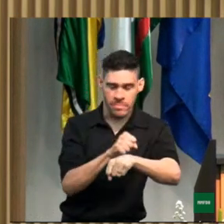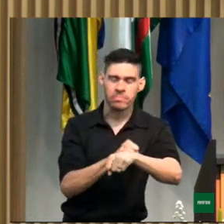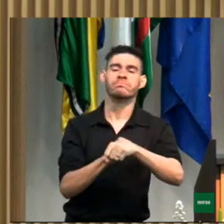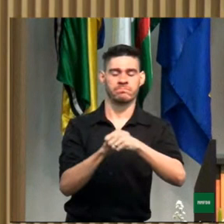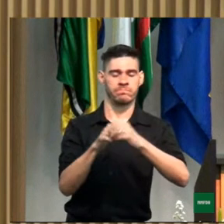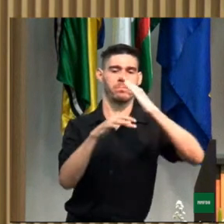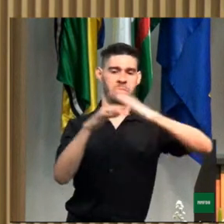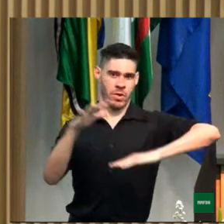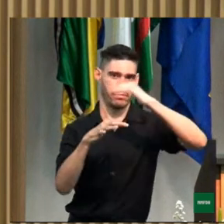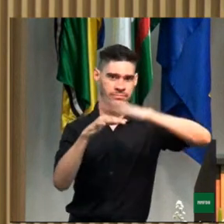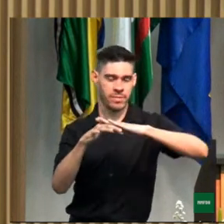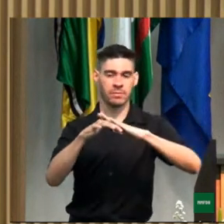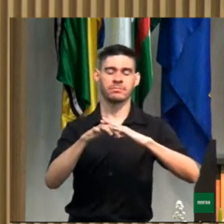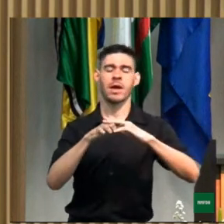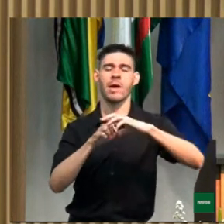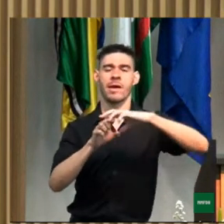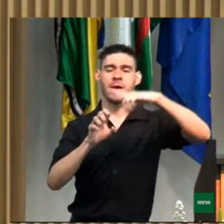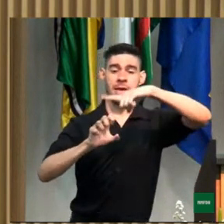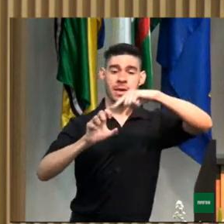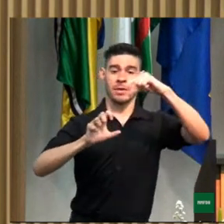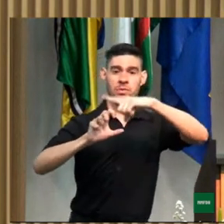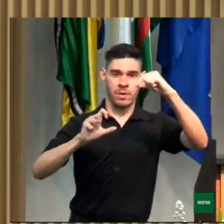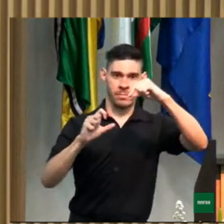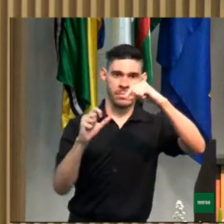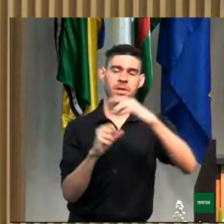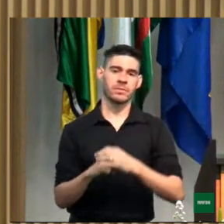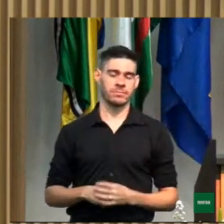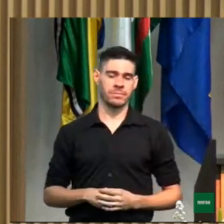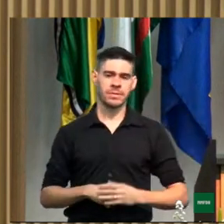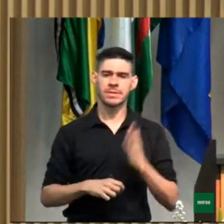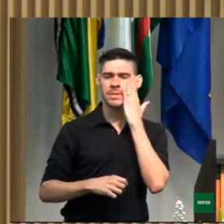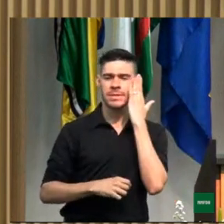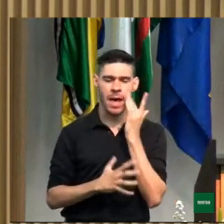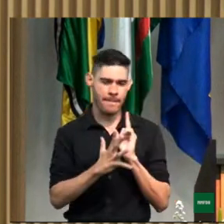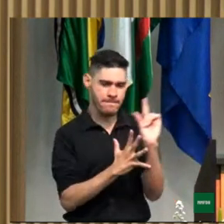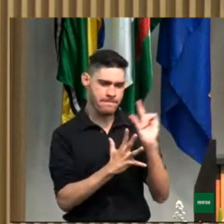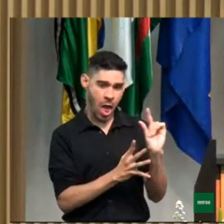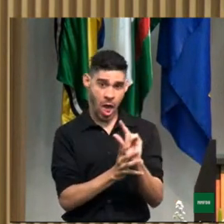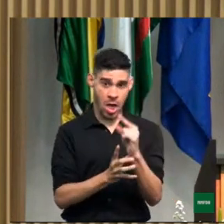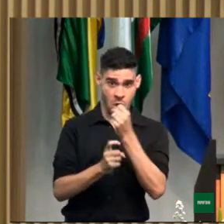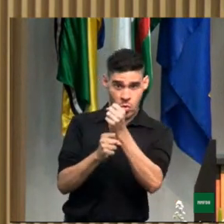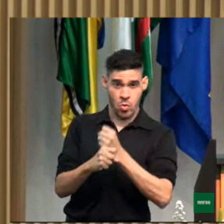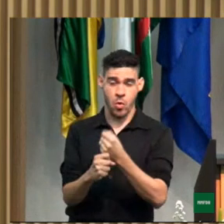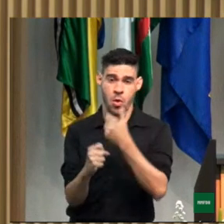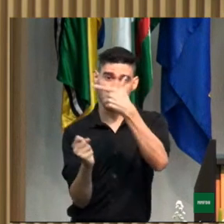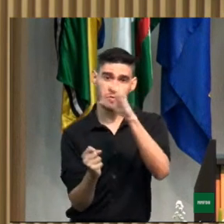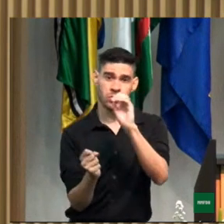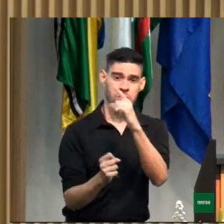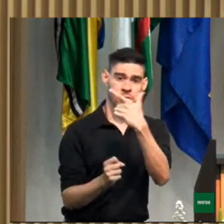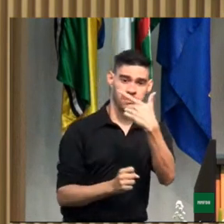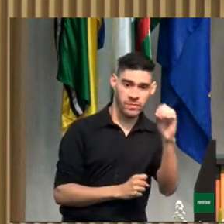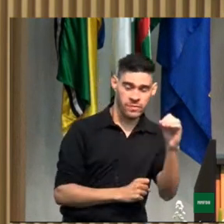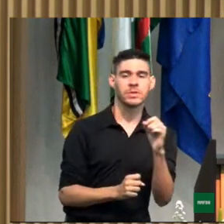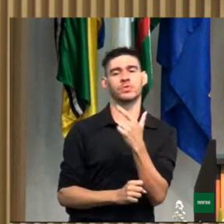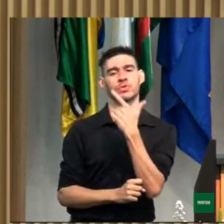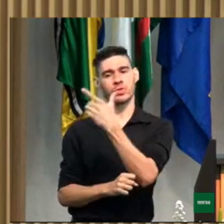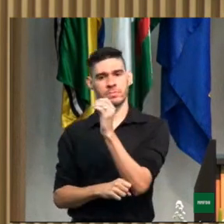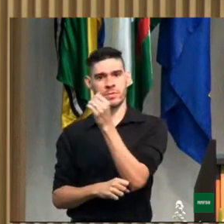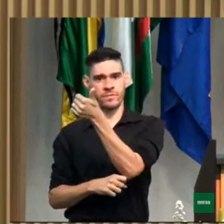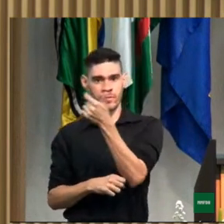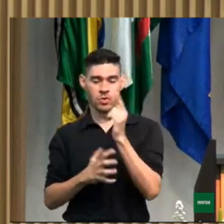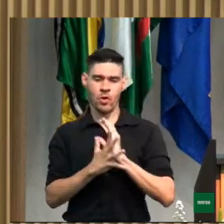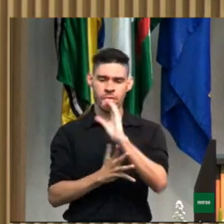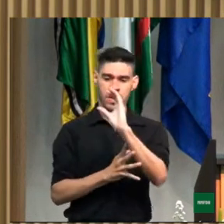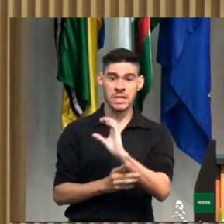empreendedorismo. Considerando o nosso orçamento de 2020 e 2021, nós estamos investindo R$ 36 milhões, que